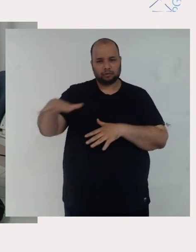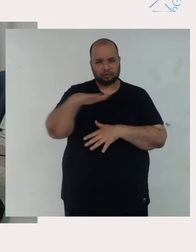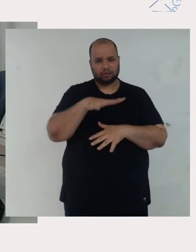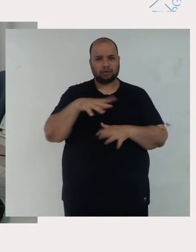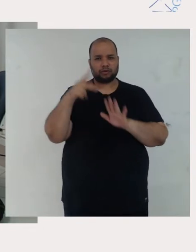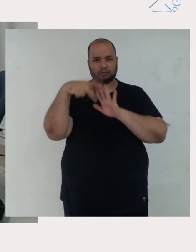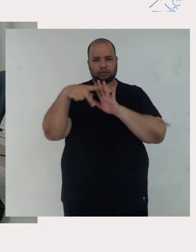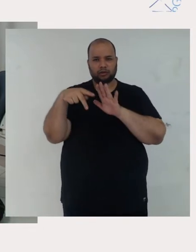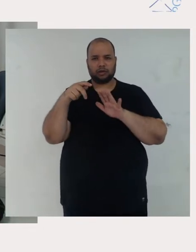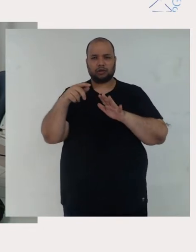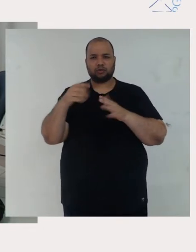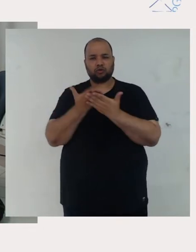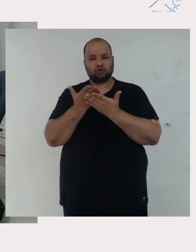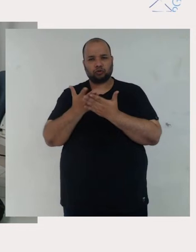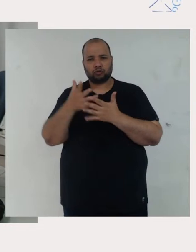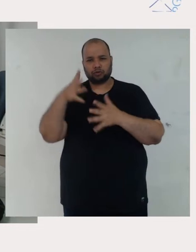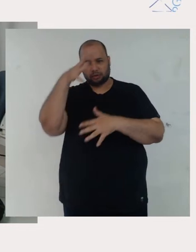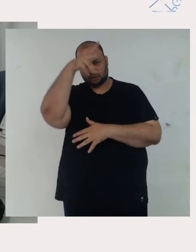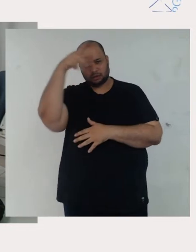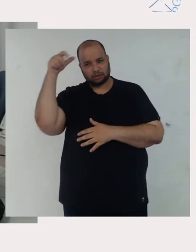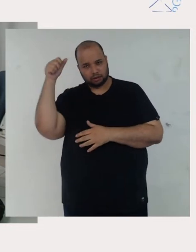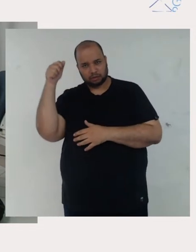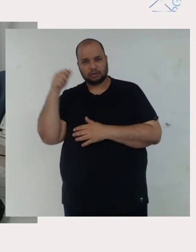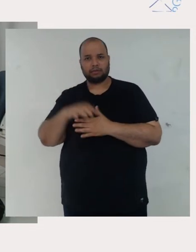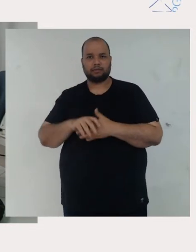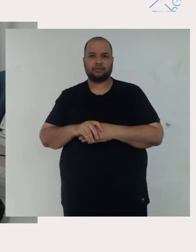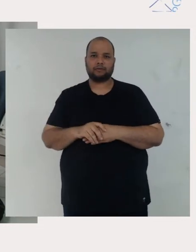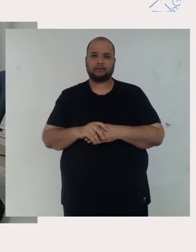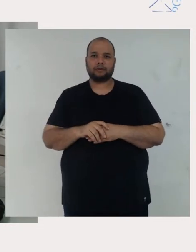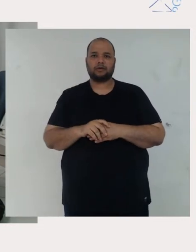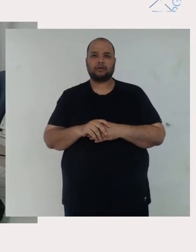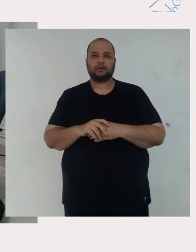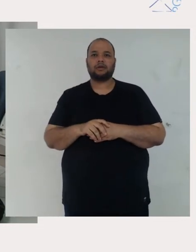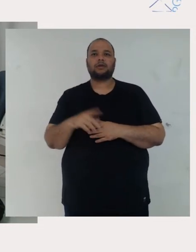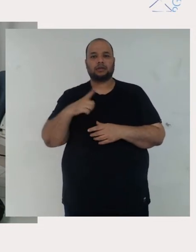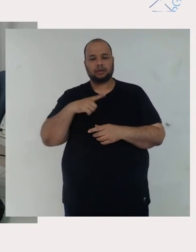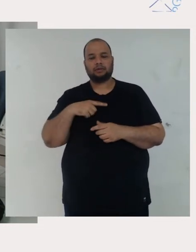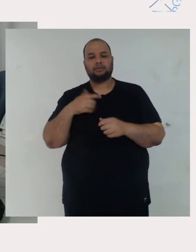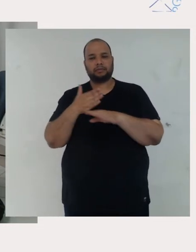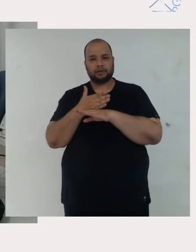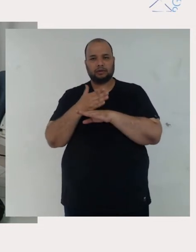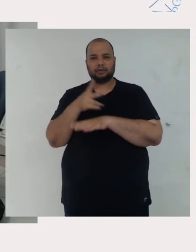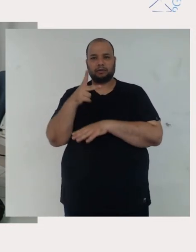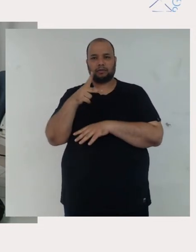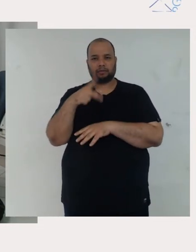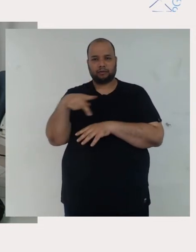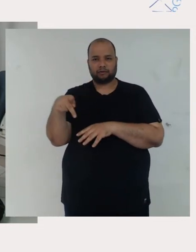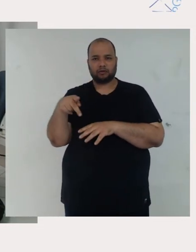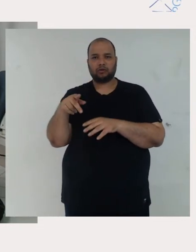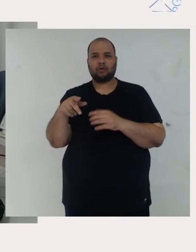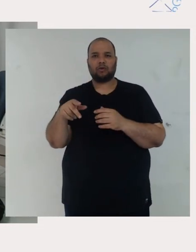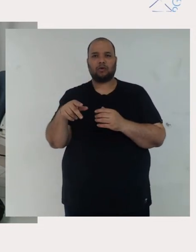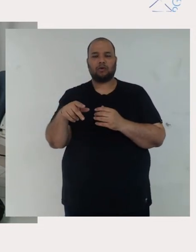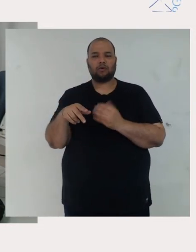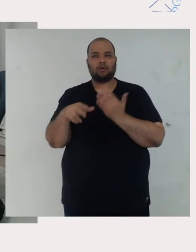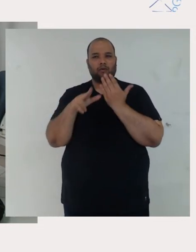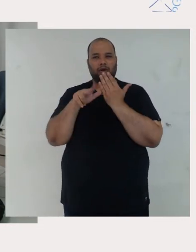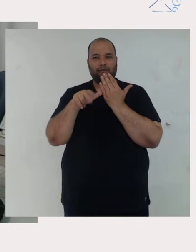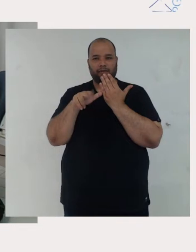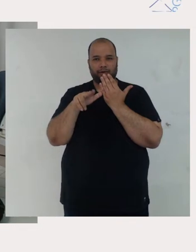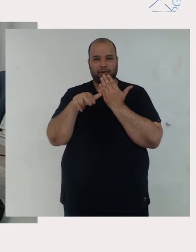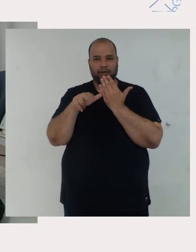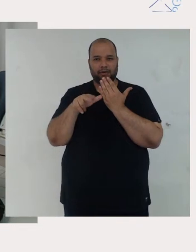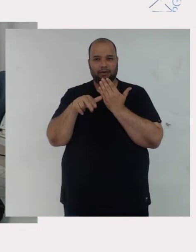Participa do projeto Comunidades Nômades, com coordenação José Guilherme dos Santos Fernandes, do UFPA, e